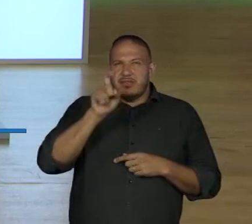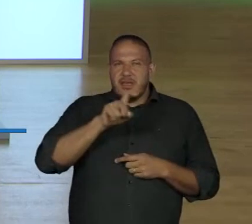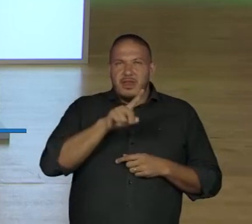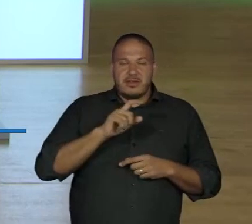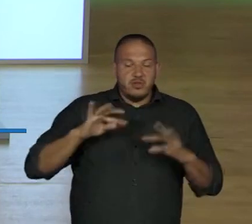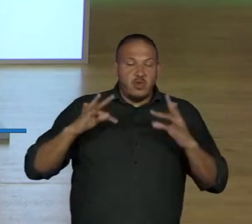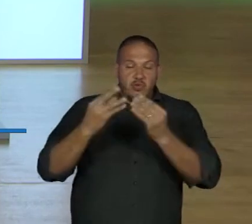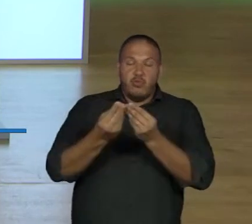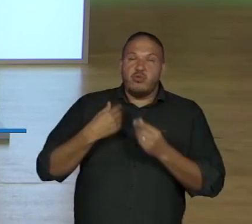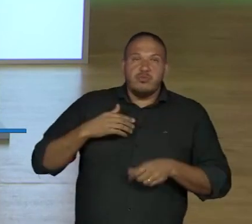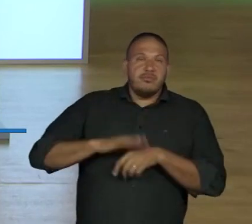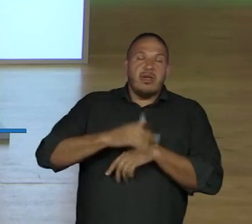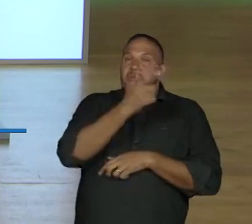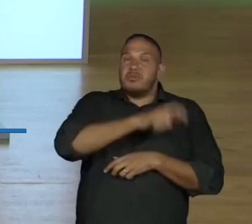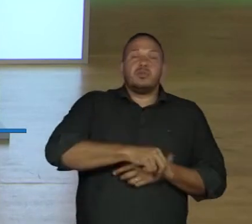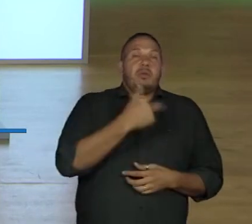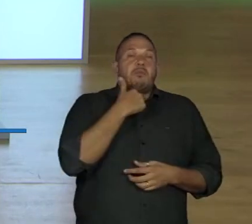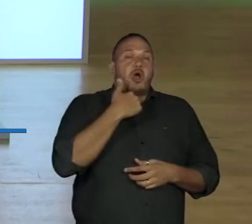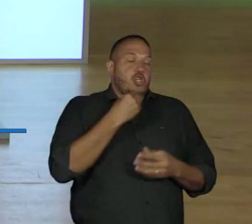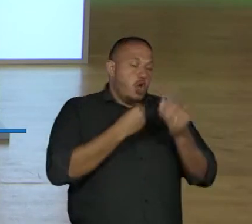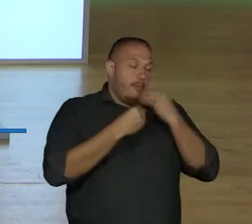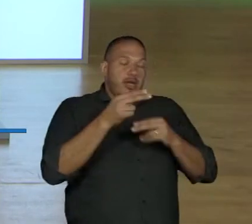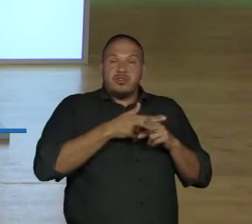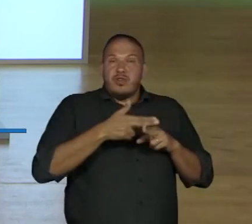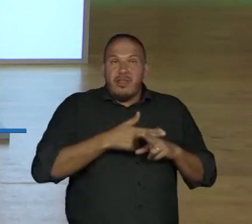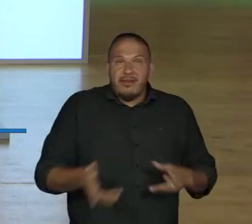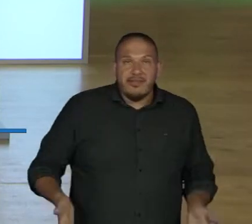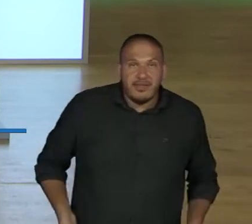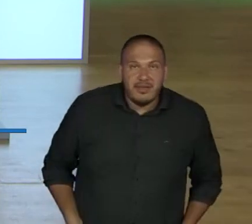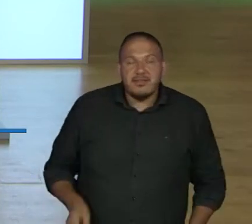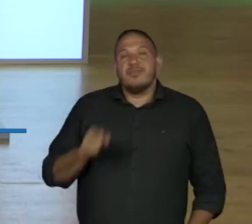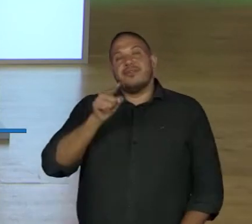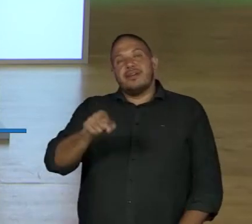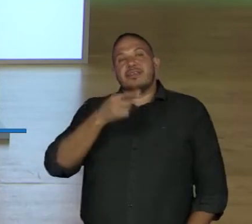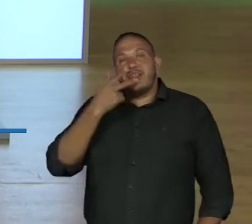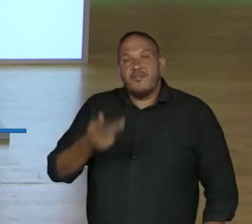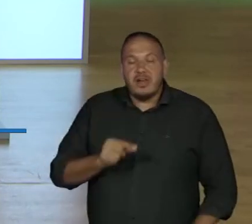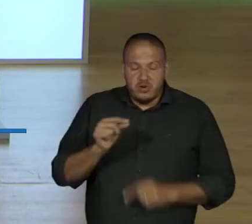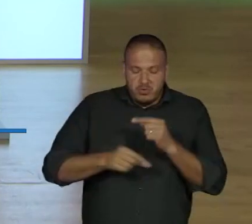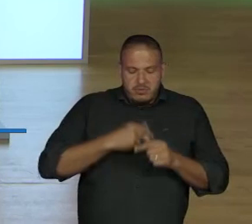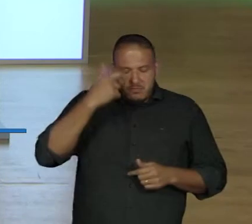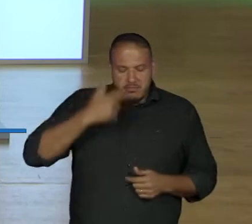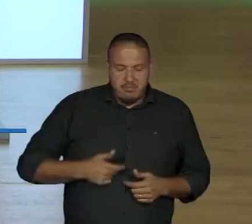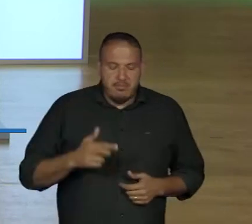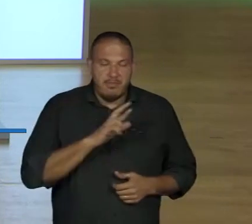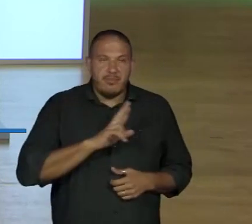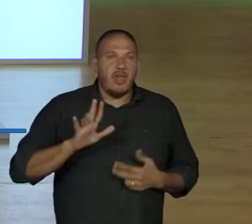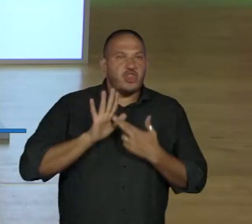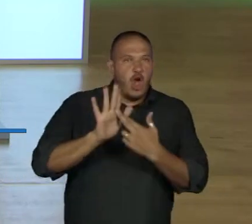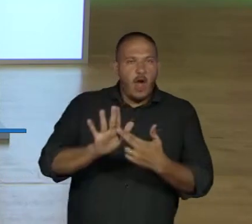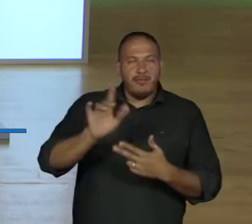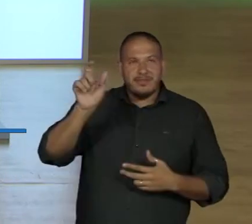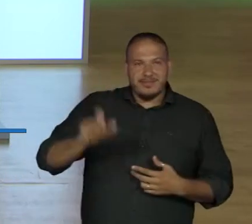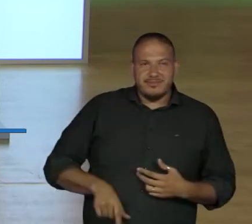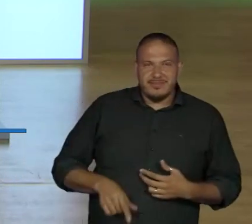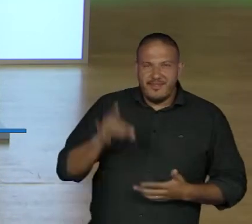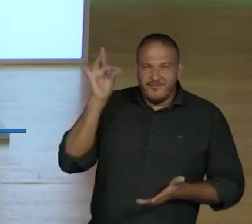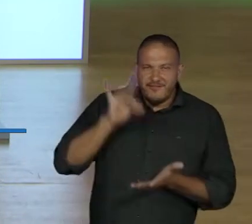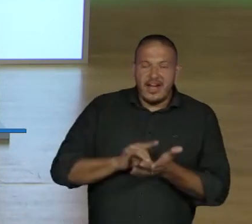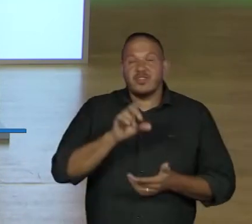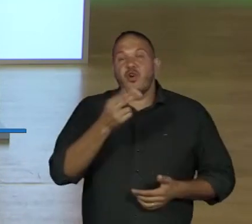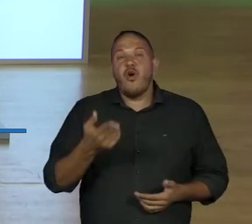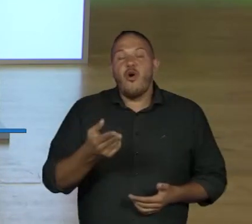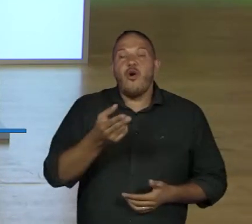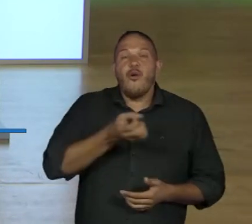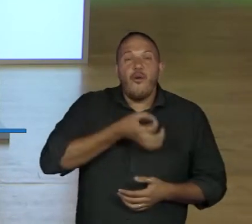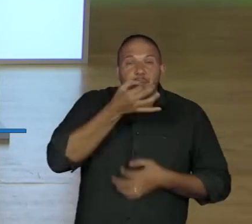gente que nem chocolate pode comer. E aí? Então, ele está falando em nome dele. Então, será que é um fato ou uma opinião?